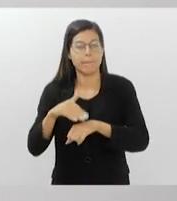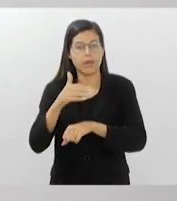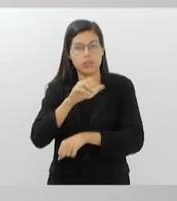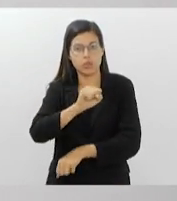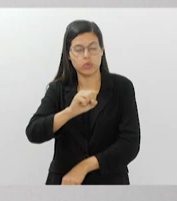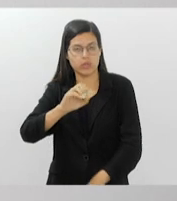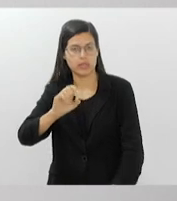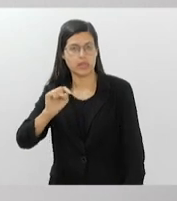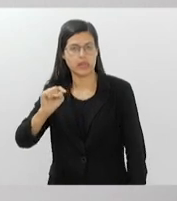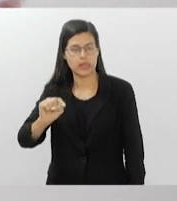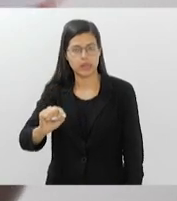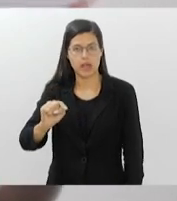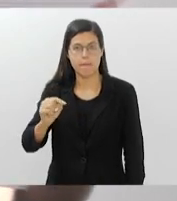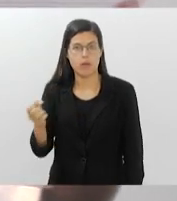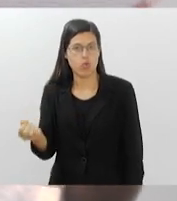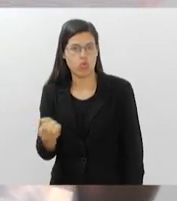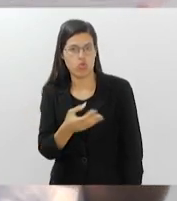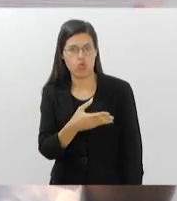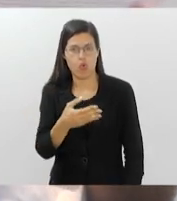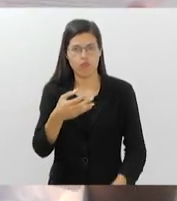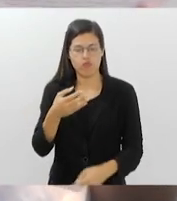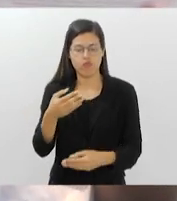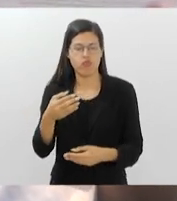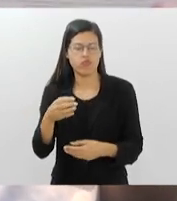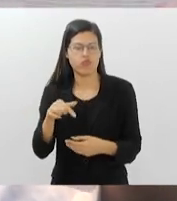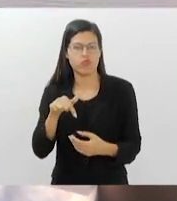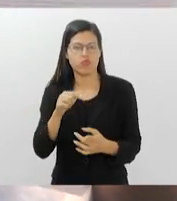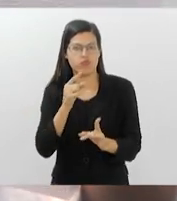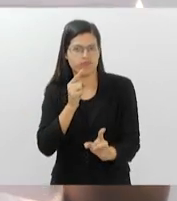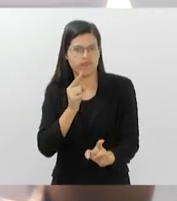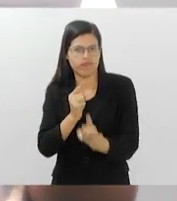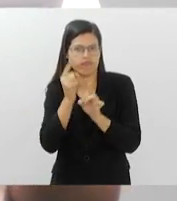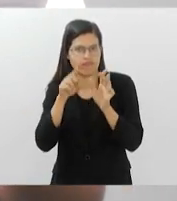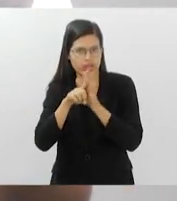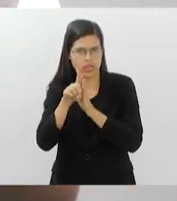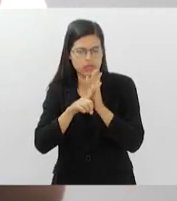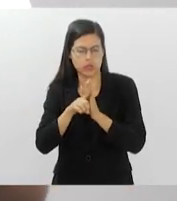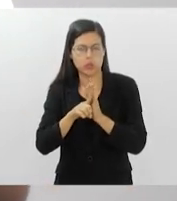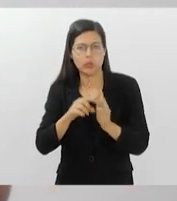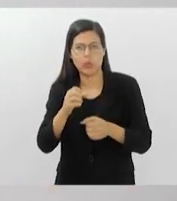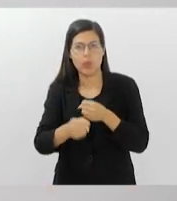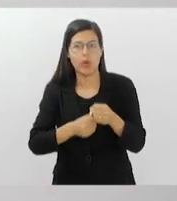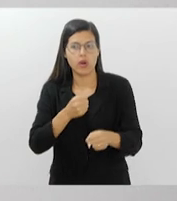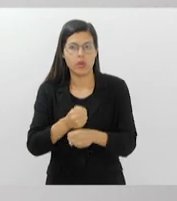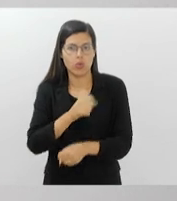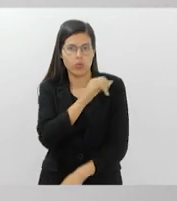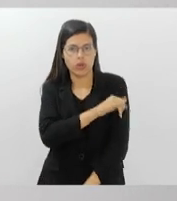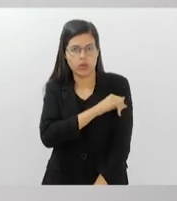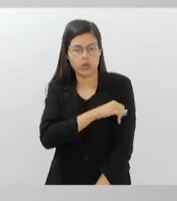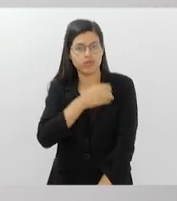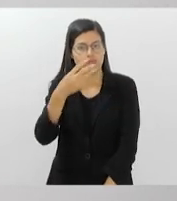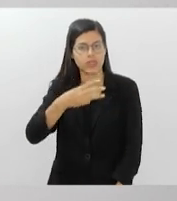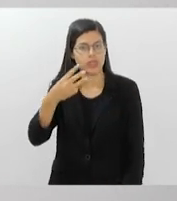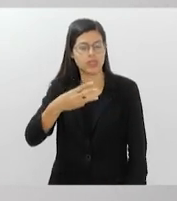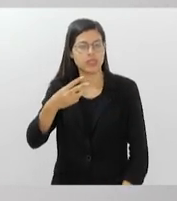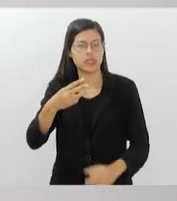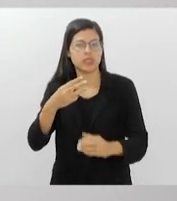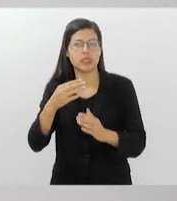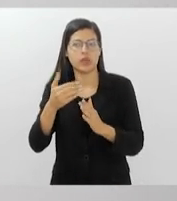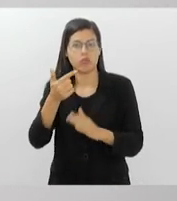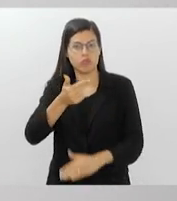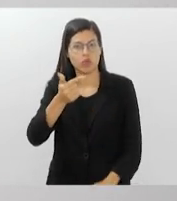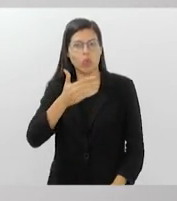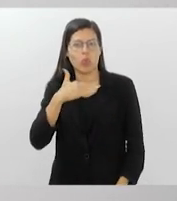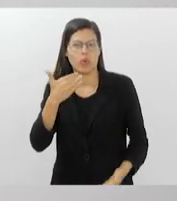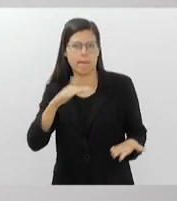880.000 novos casos anuais os Estado do Rio de Janeiro é o terceiro em incidência de tuberculose no país e o segundo em